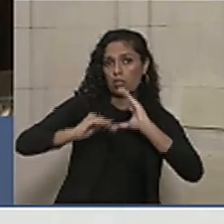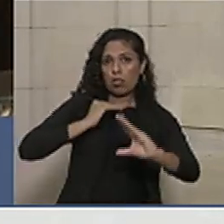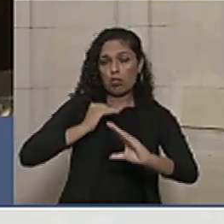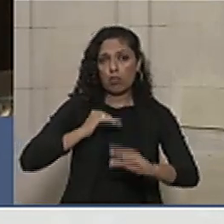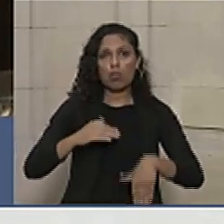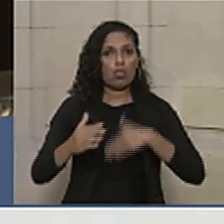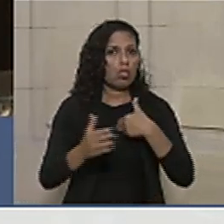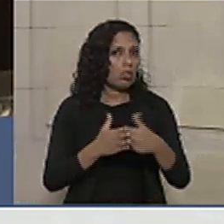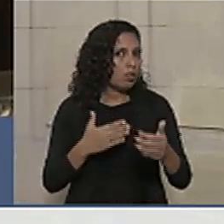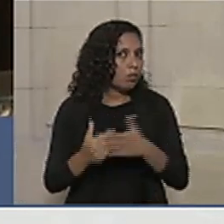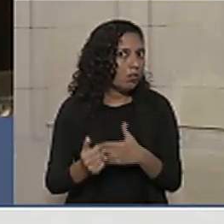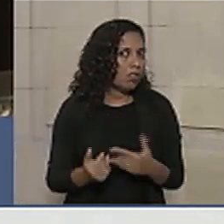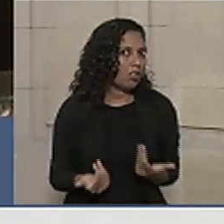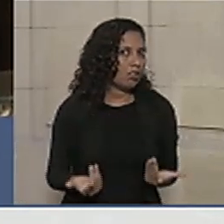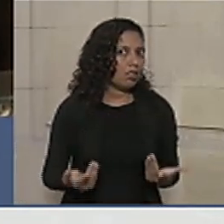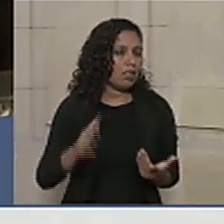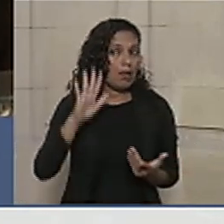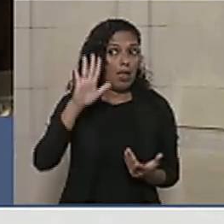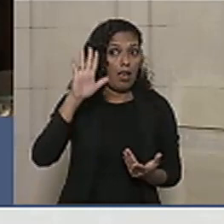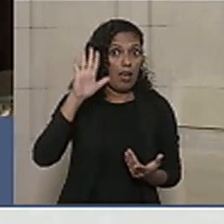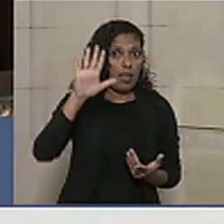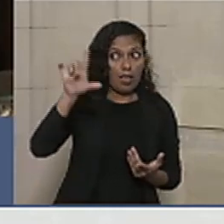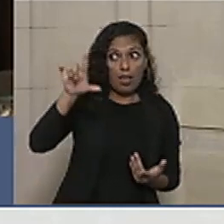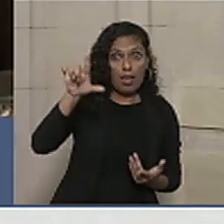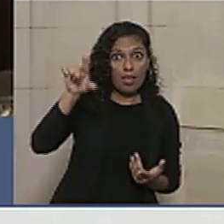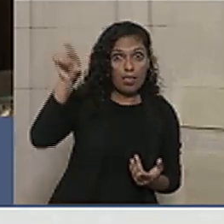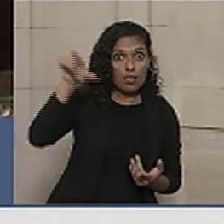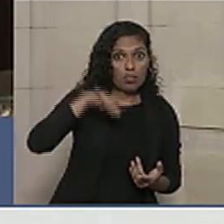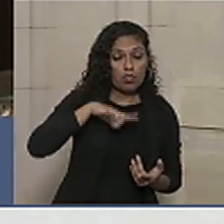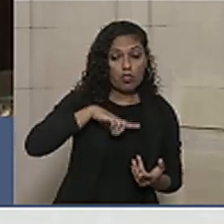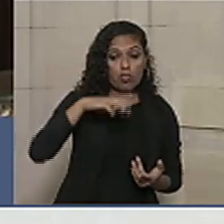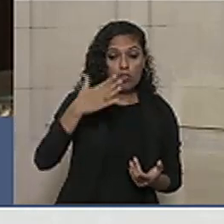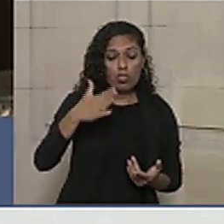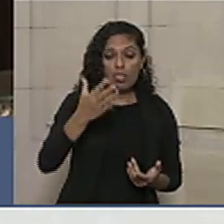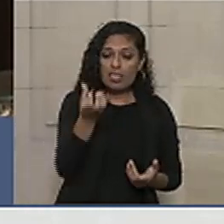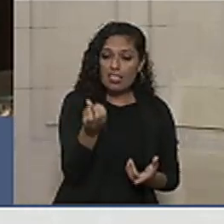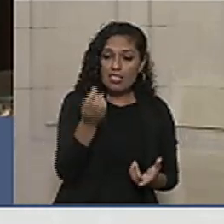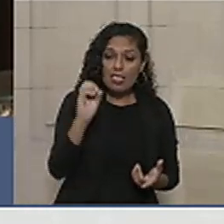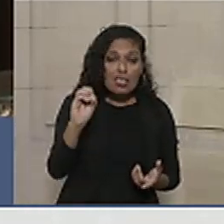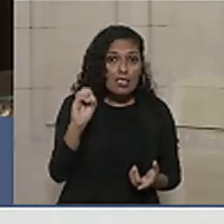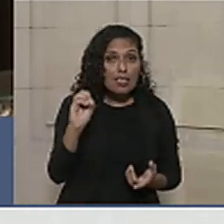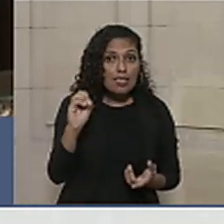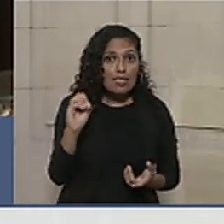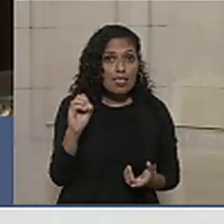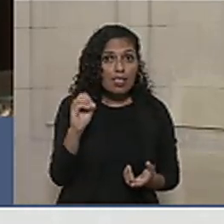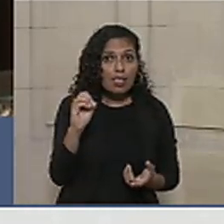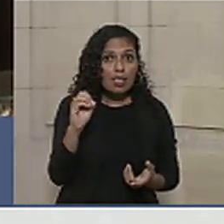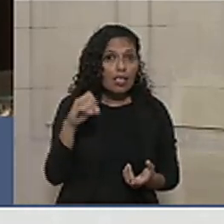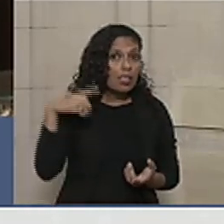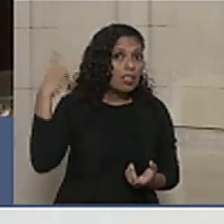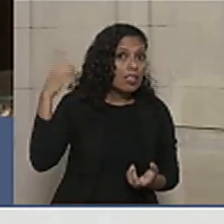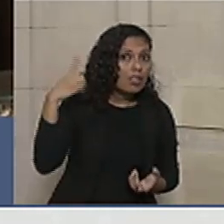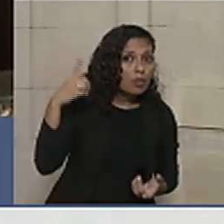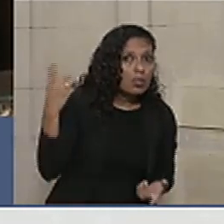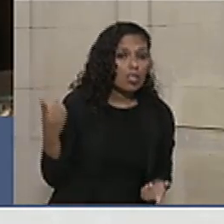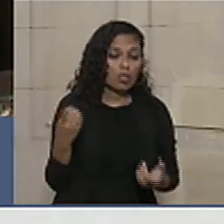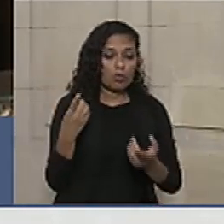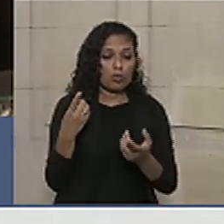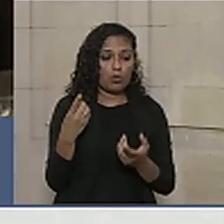Ainda mais com uma plateia de mais de 60 parlamentares com formações